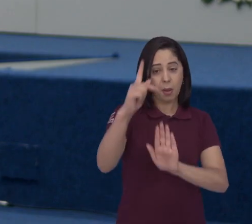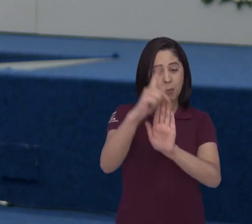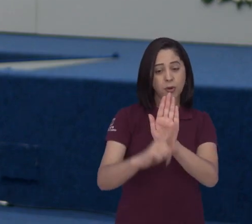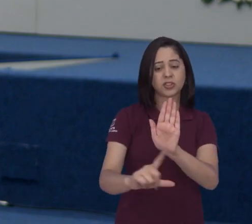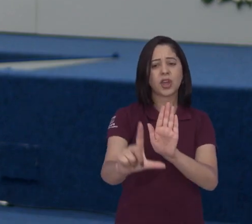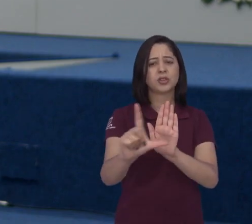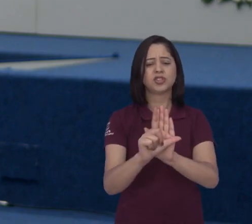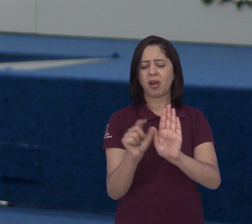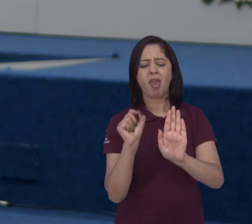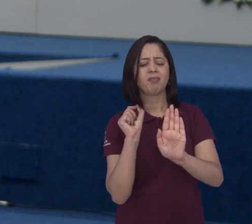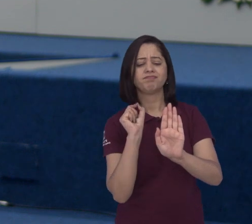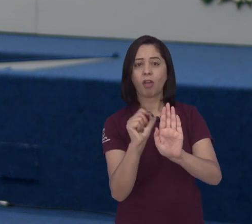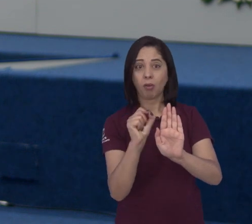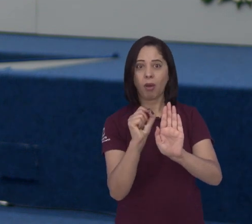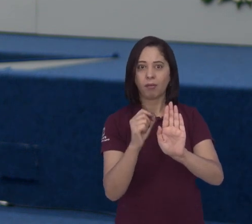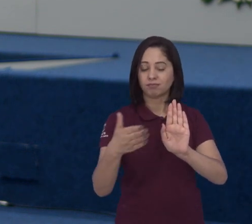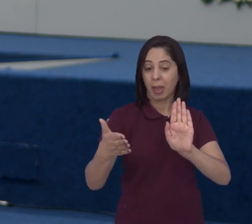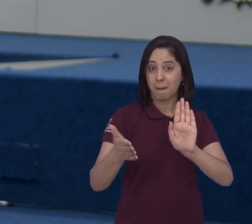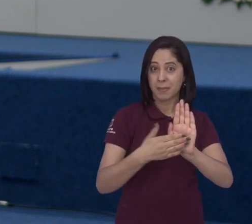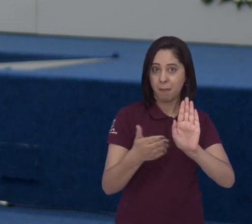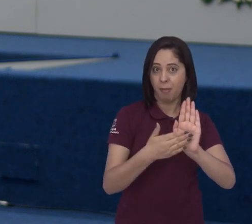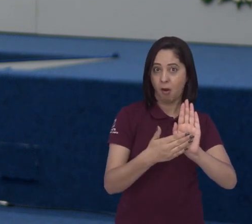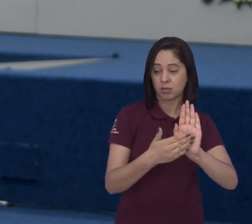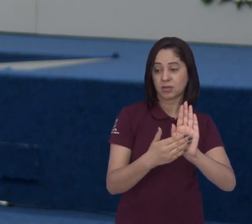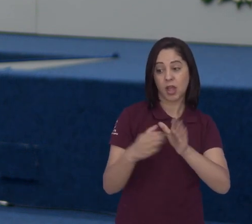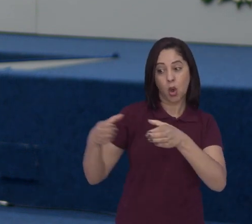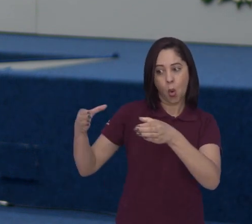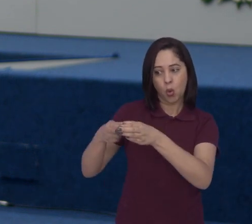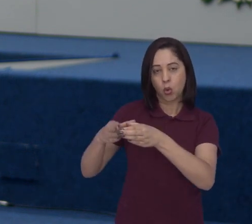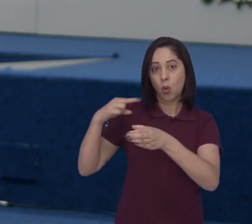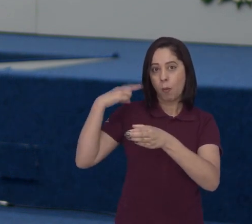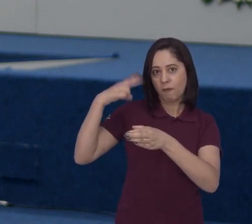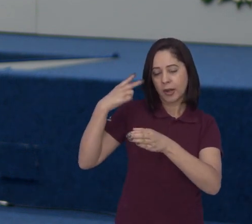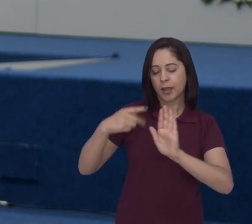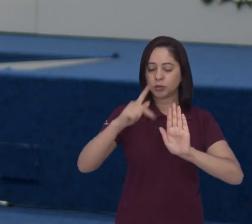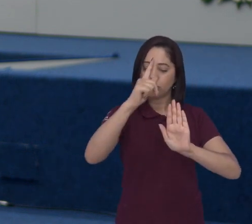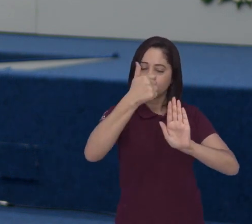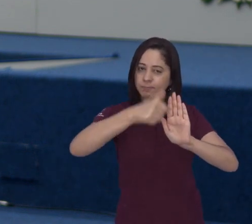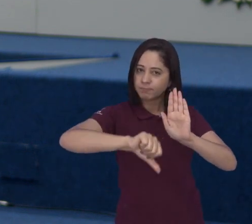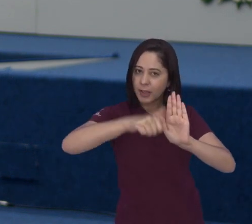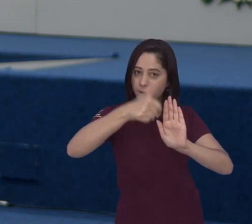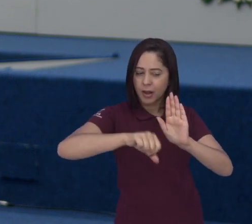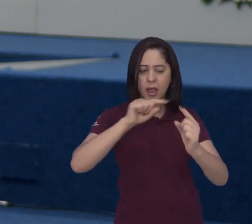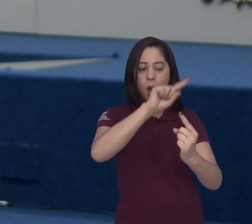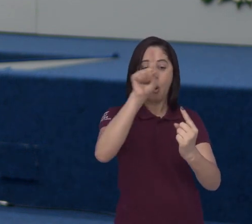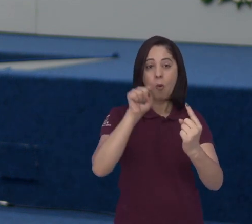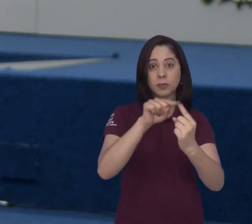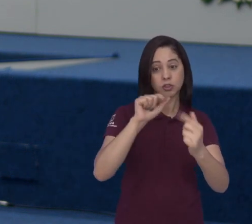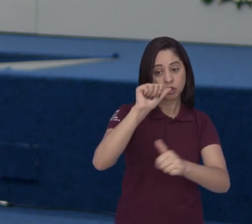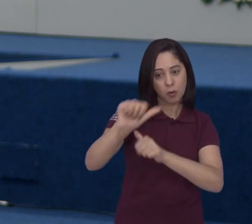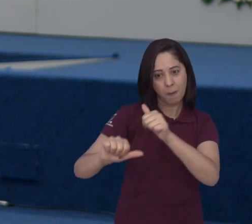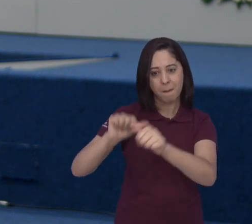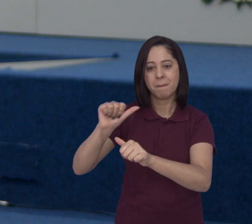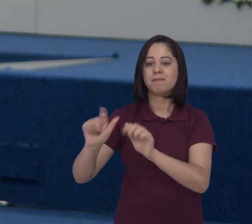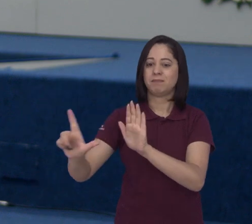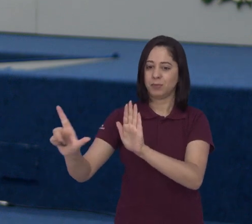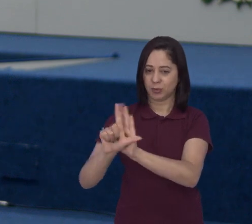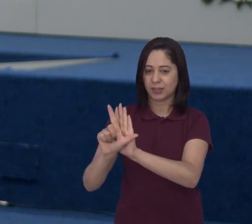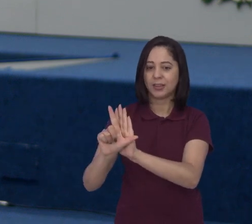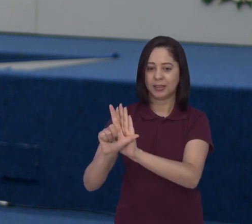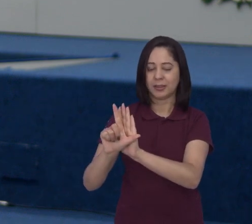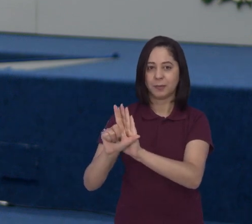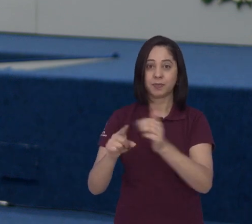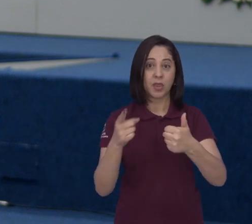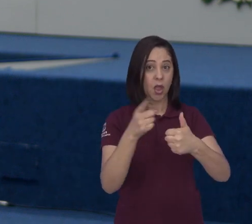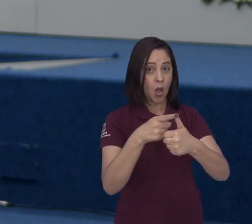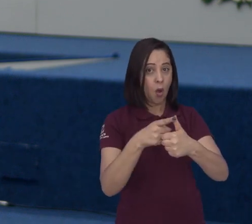O projeto de lei é uma proposta submetida ao julgamento dos vereadores com o objetivo de que a matéria apreciada vire